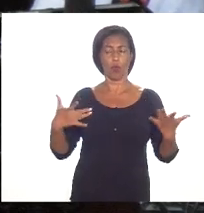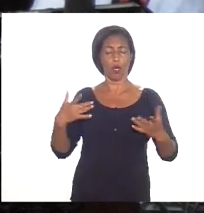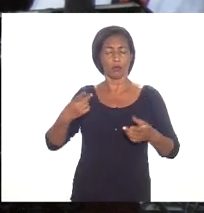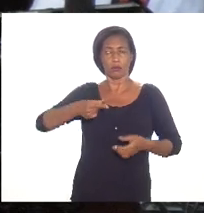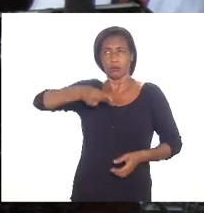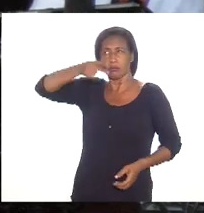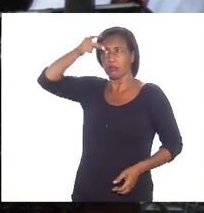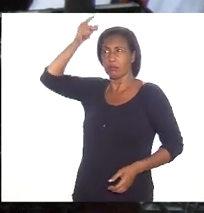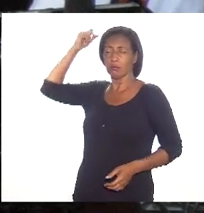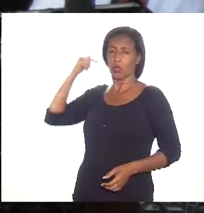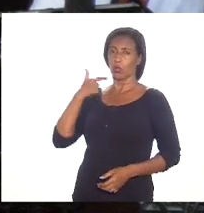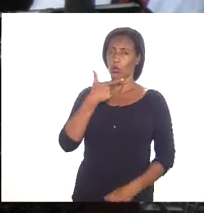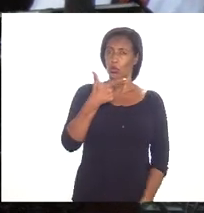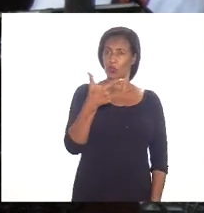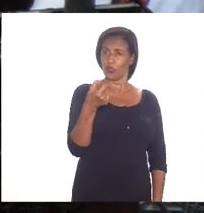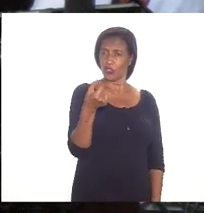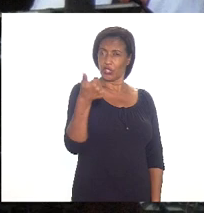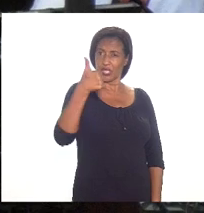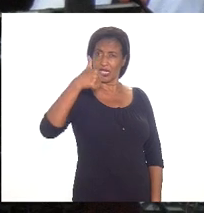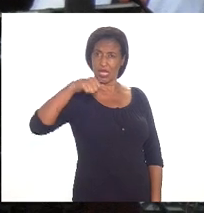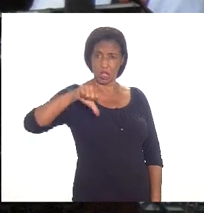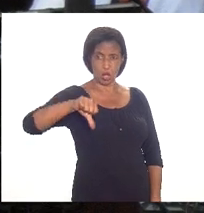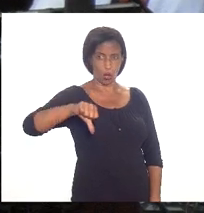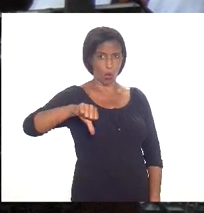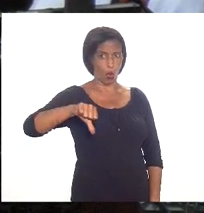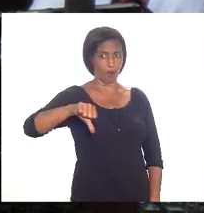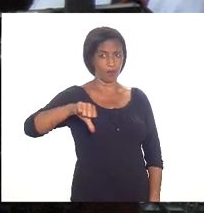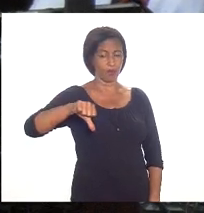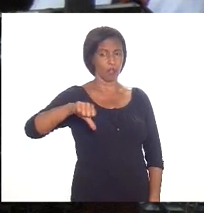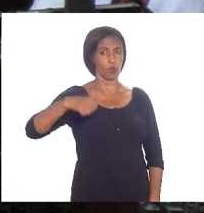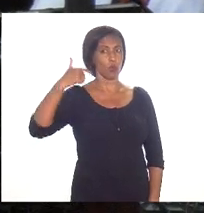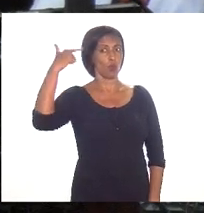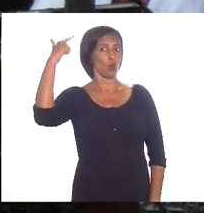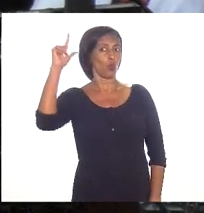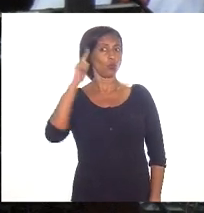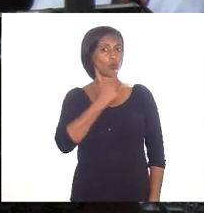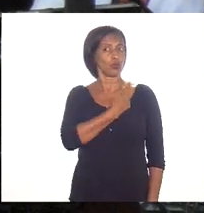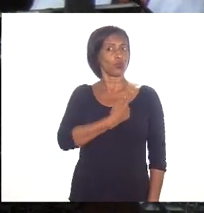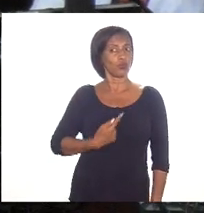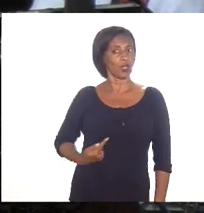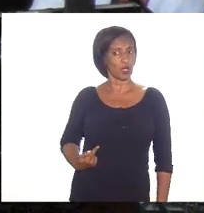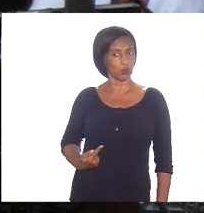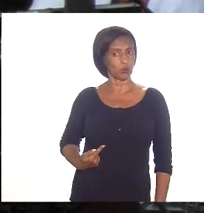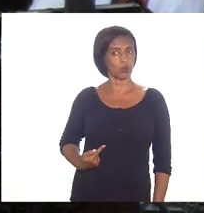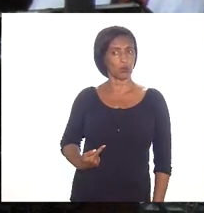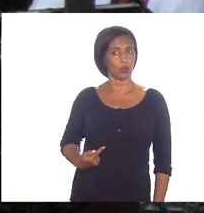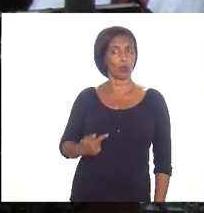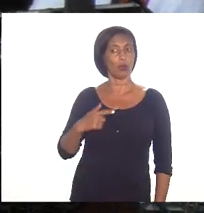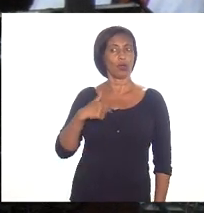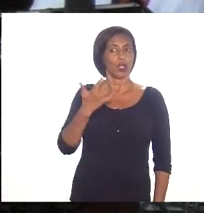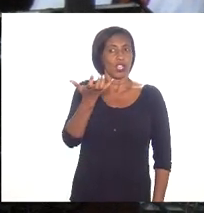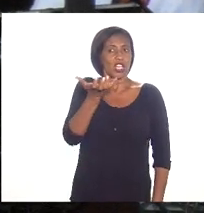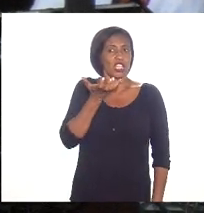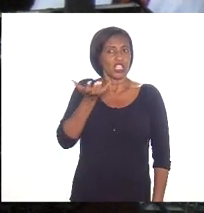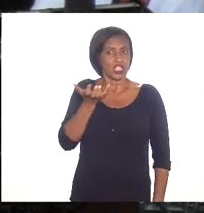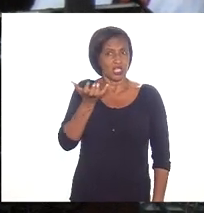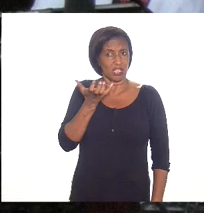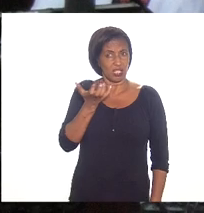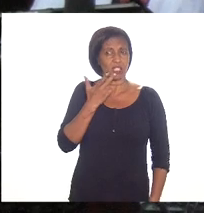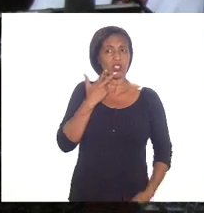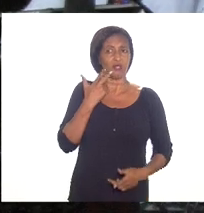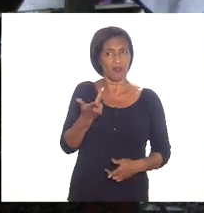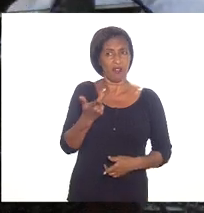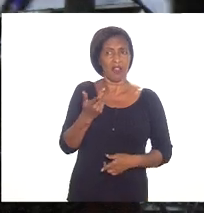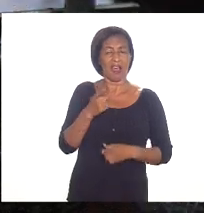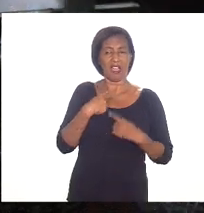em 2019, o então governador quis, numa bravata, dizer que ia caçar o mandato da